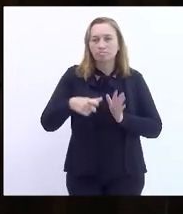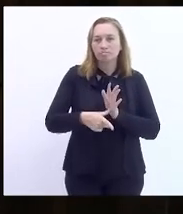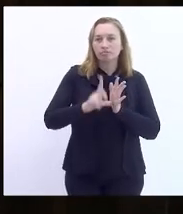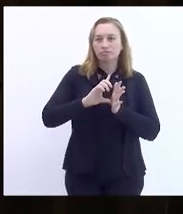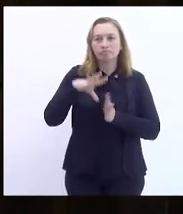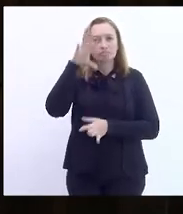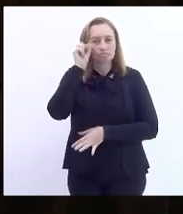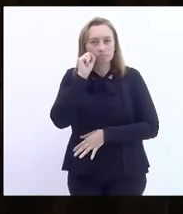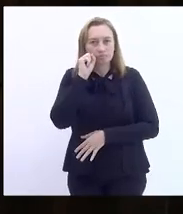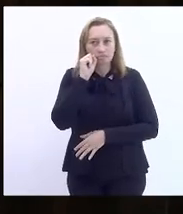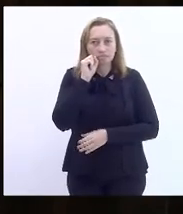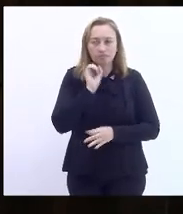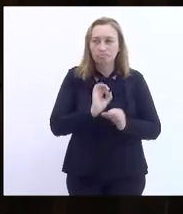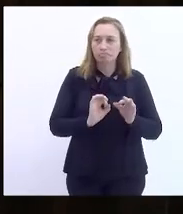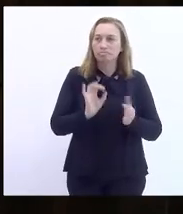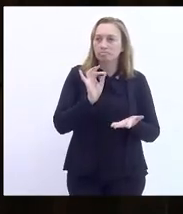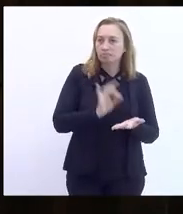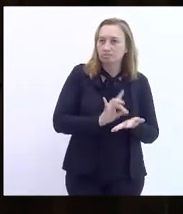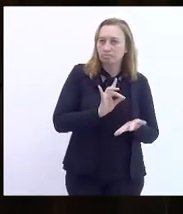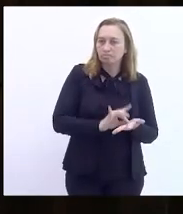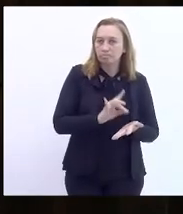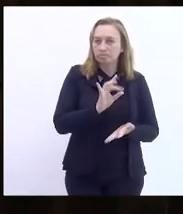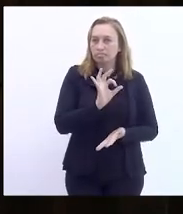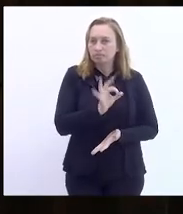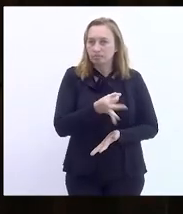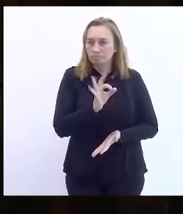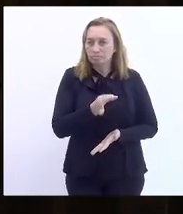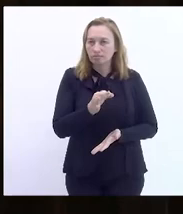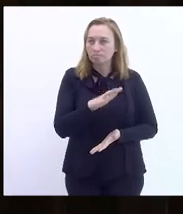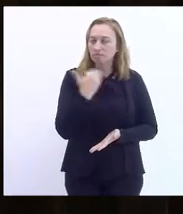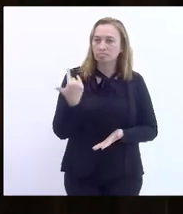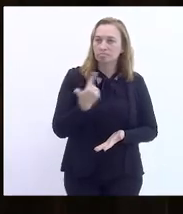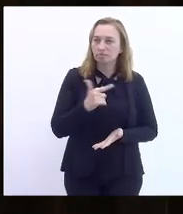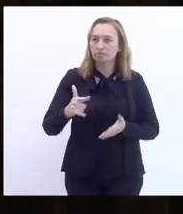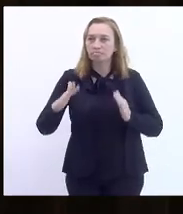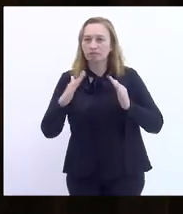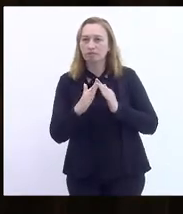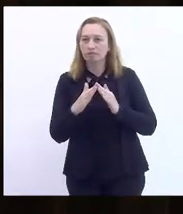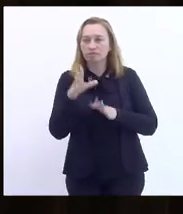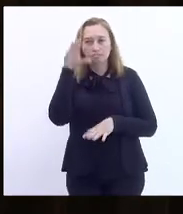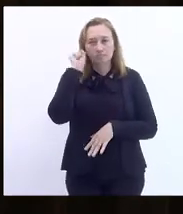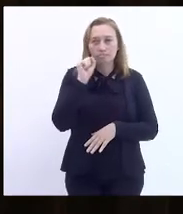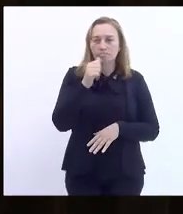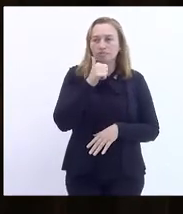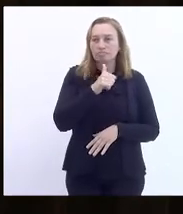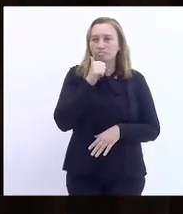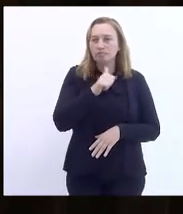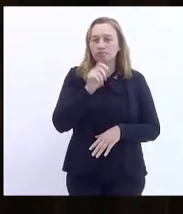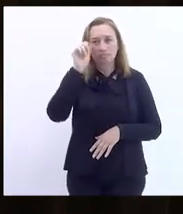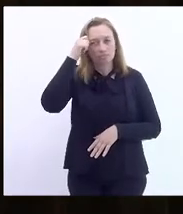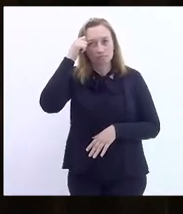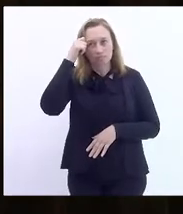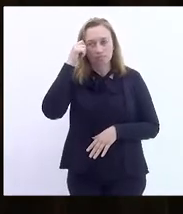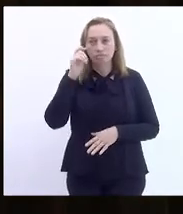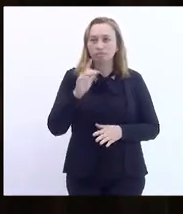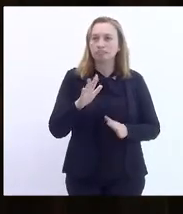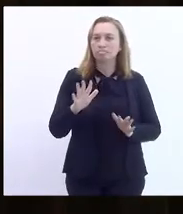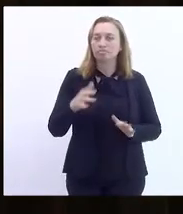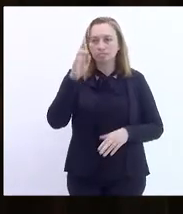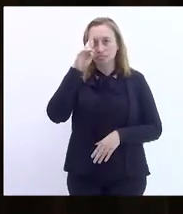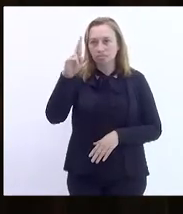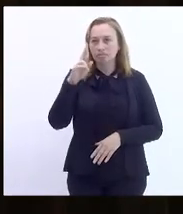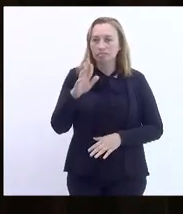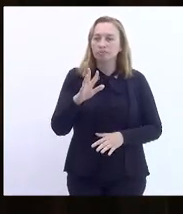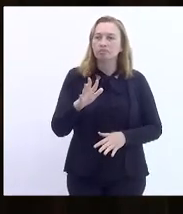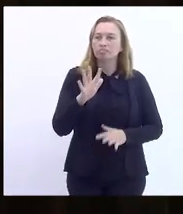dormir que provavelmente não tá em casa tu vai dormir e que são as mulheres negras chefe de família e que são